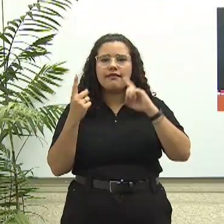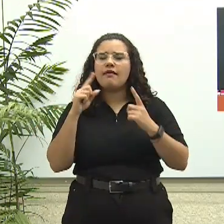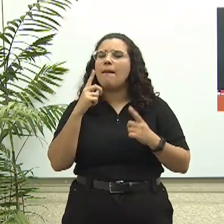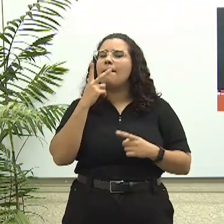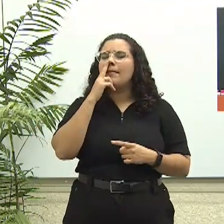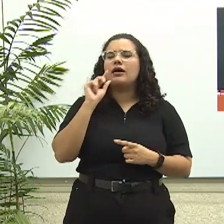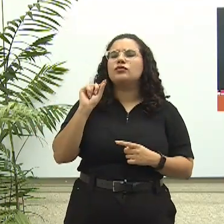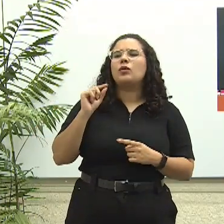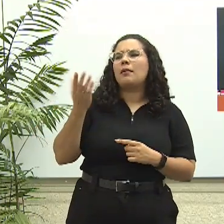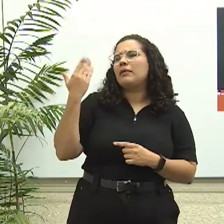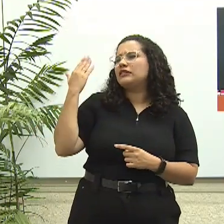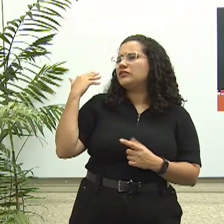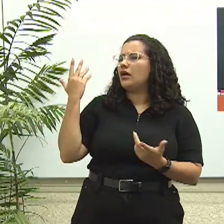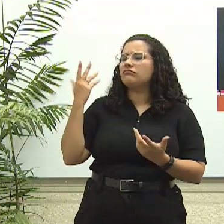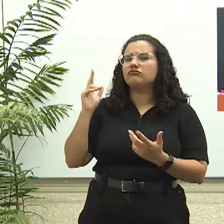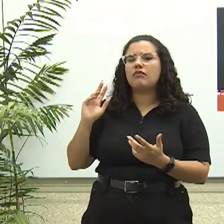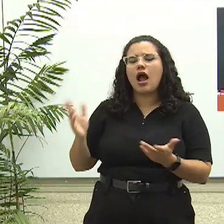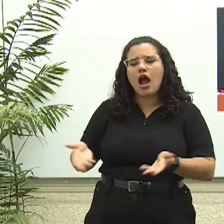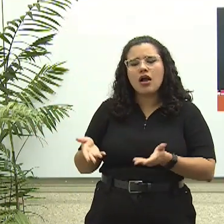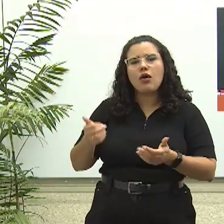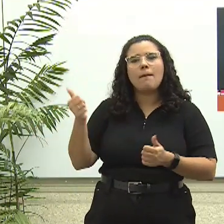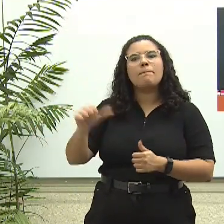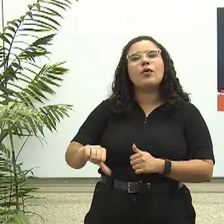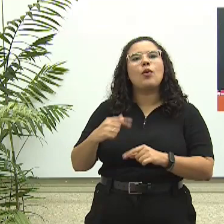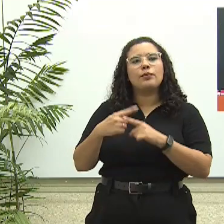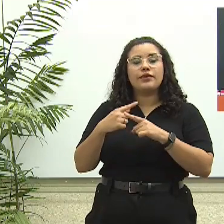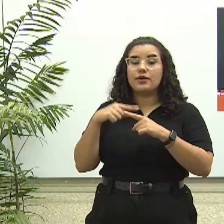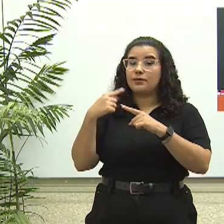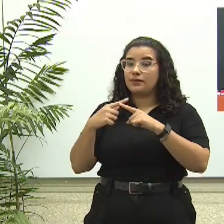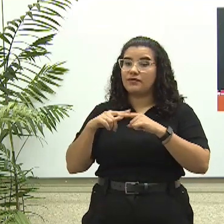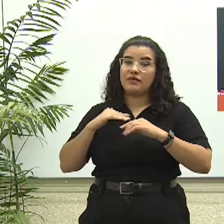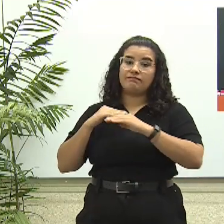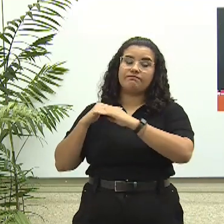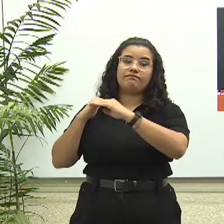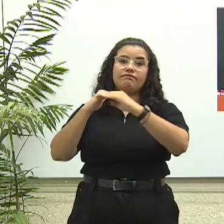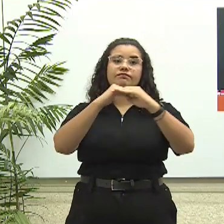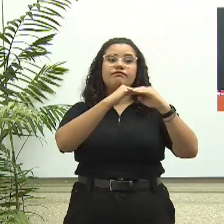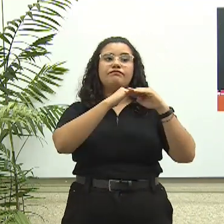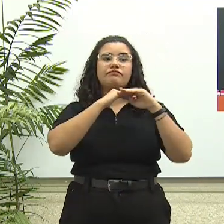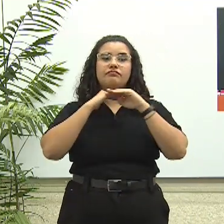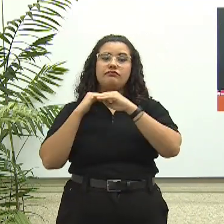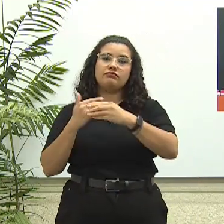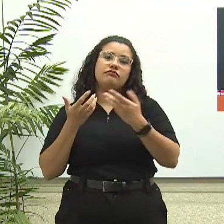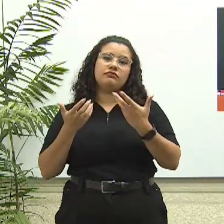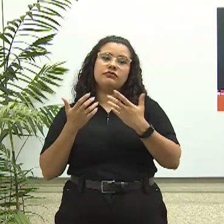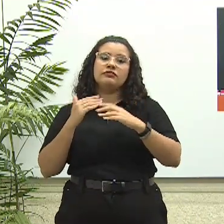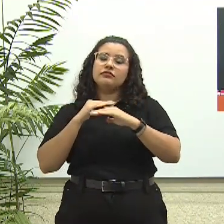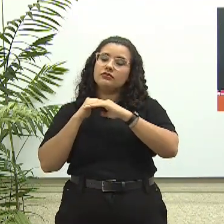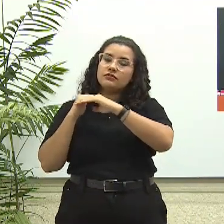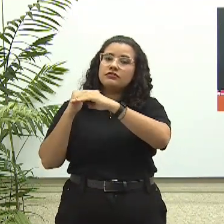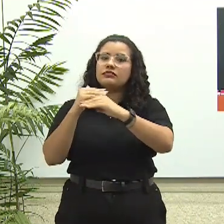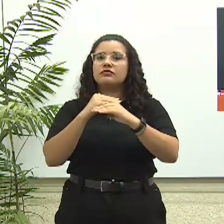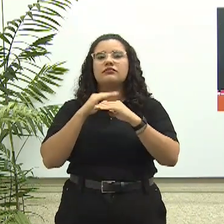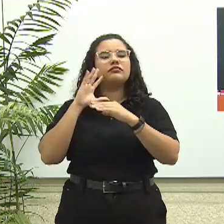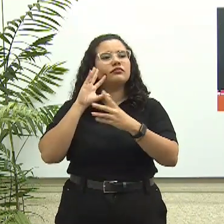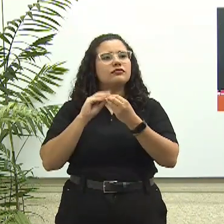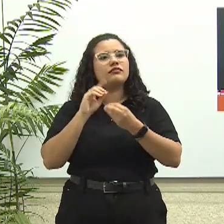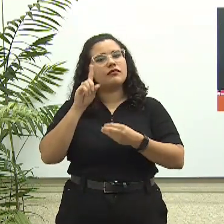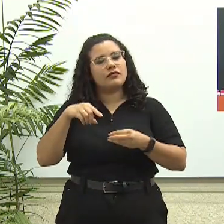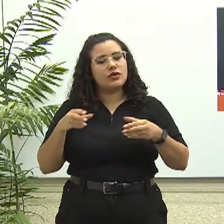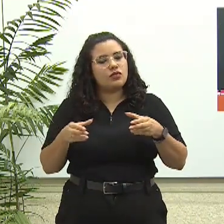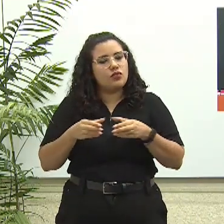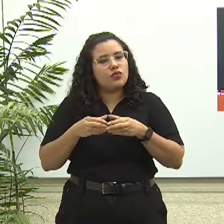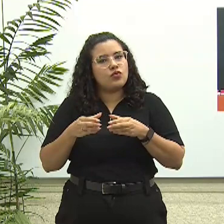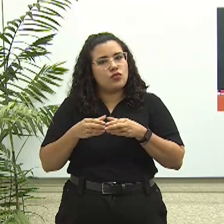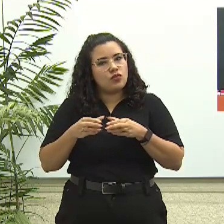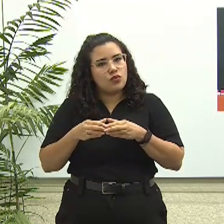a velocidade a padronização é uma padronização né de um grupinho